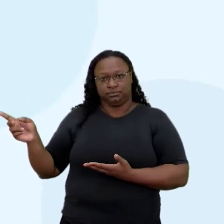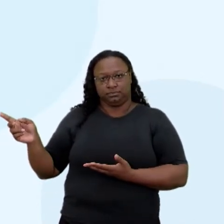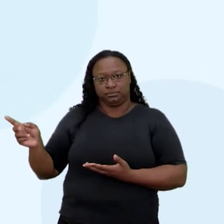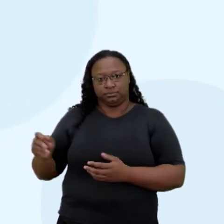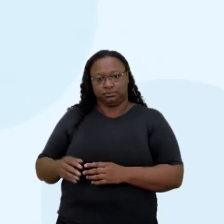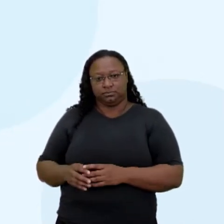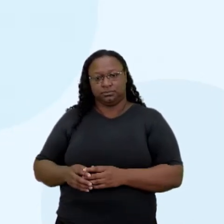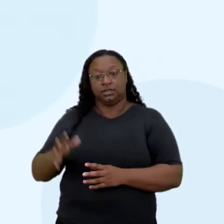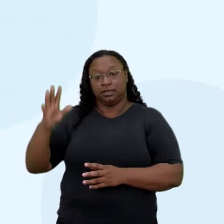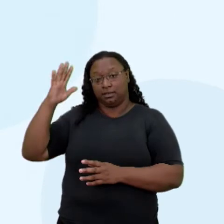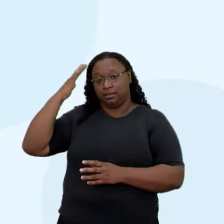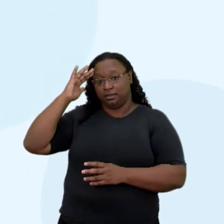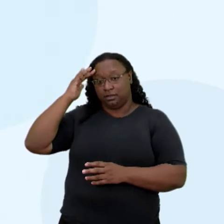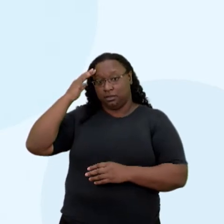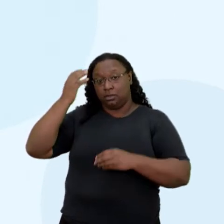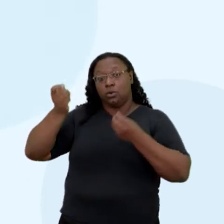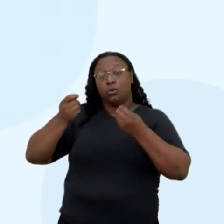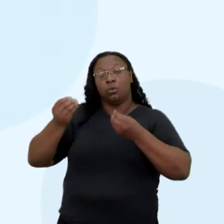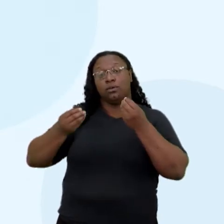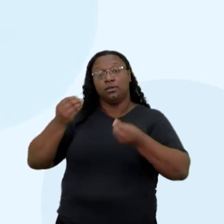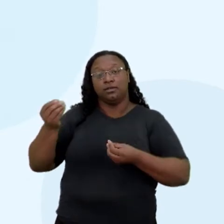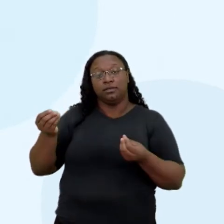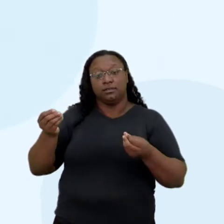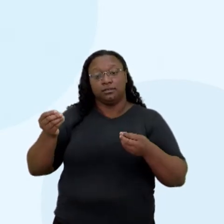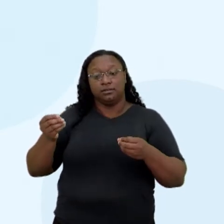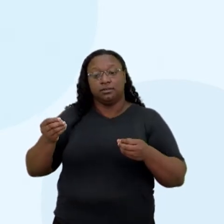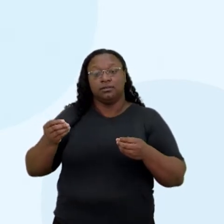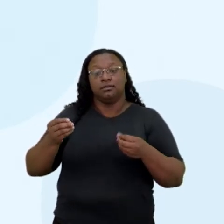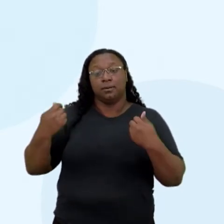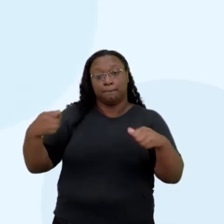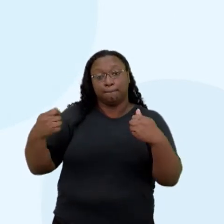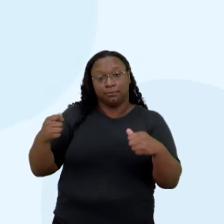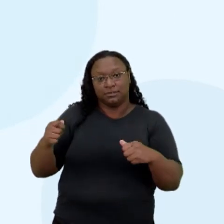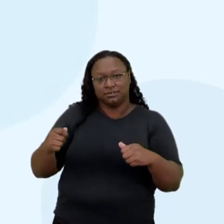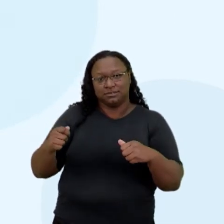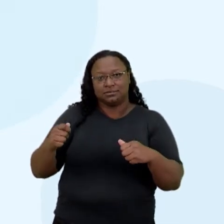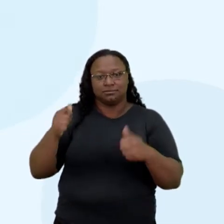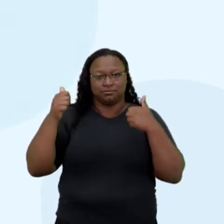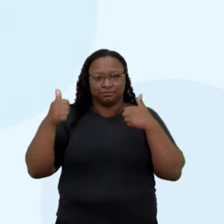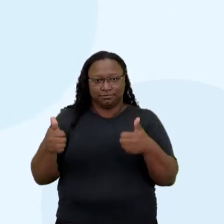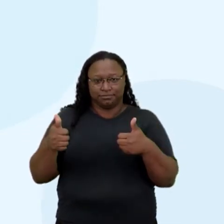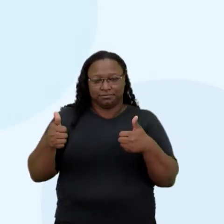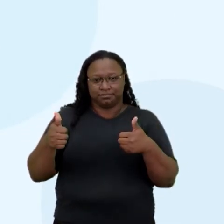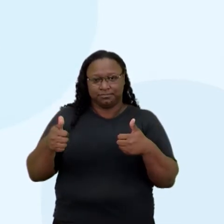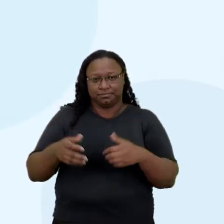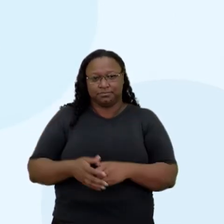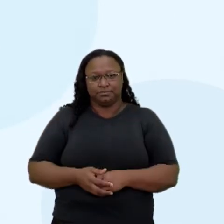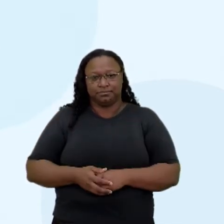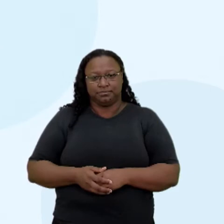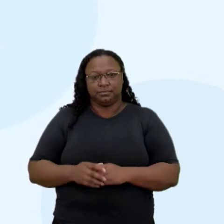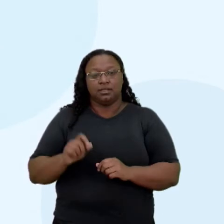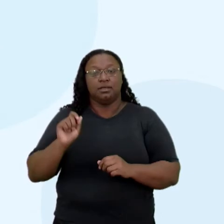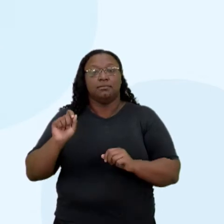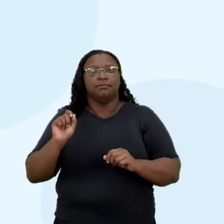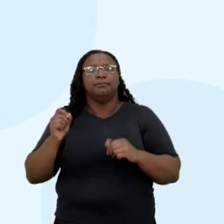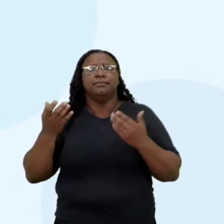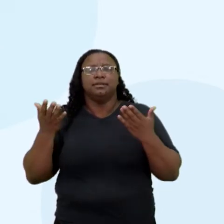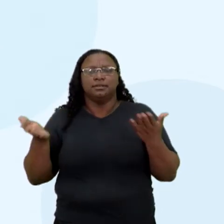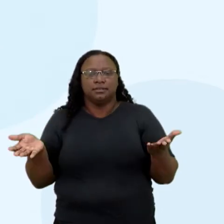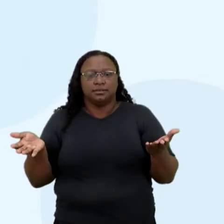Para a gente entender que eles serão o quê? Que eles serão utilizados, beleza? Tá? Utilizados para quê, professor?